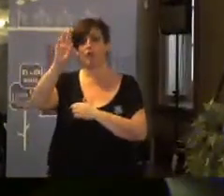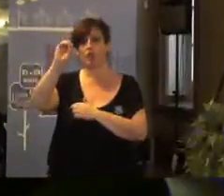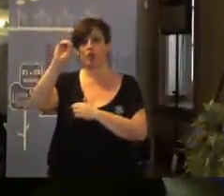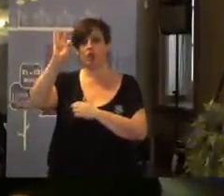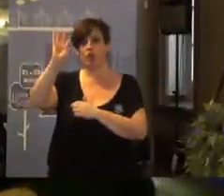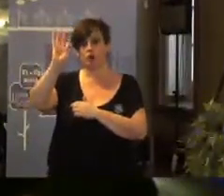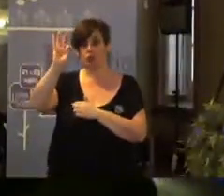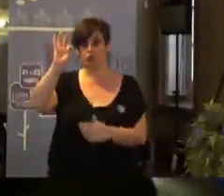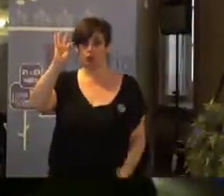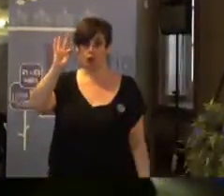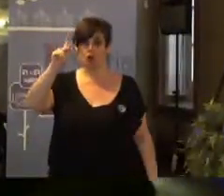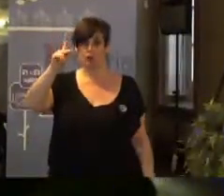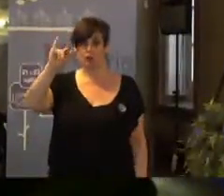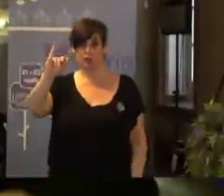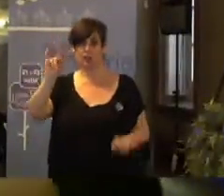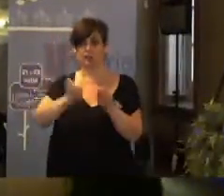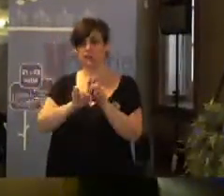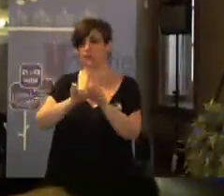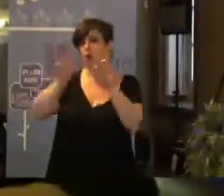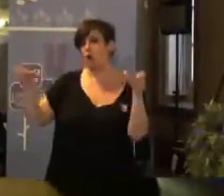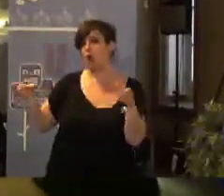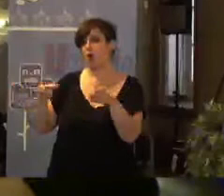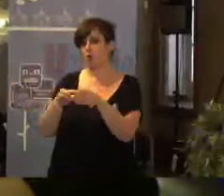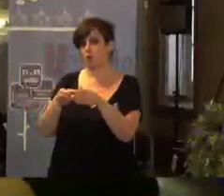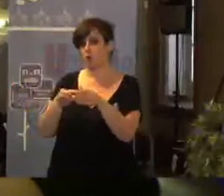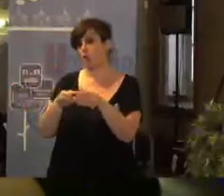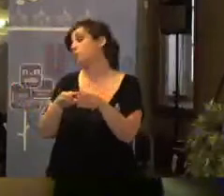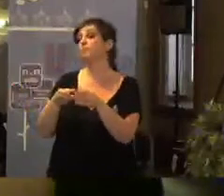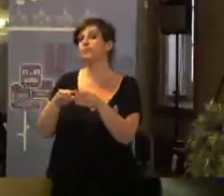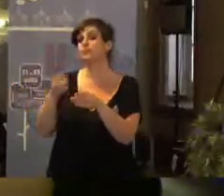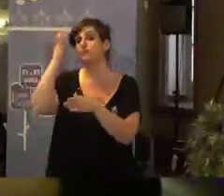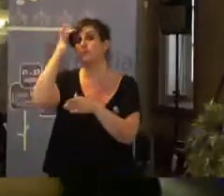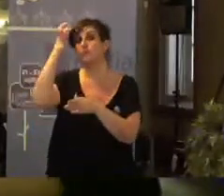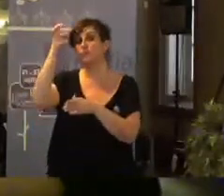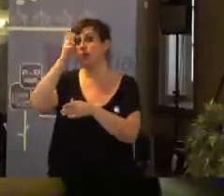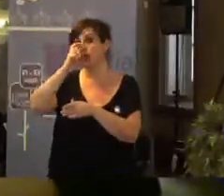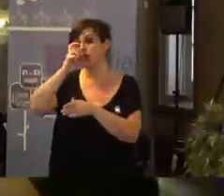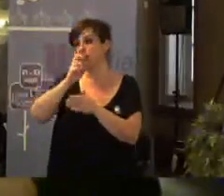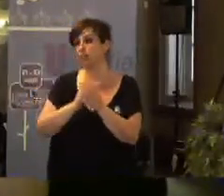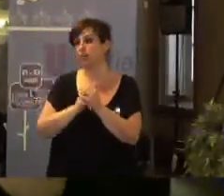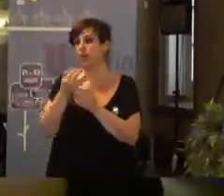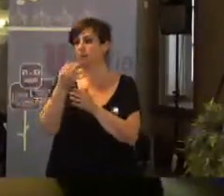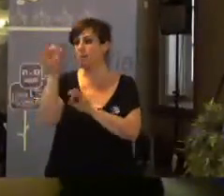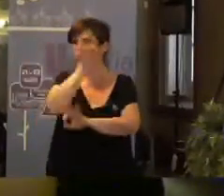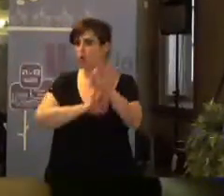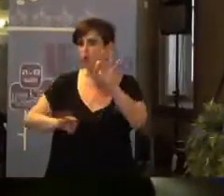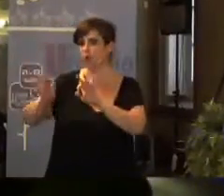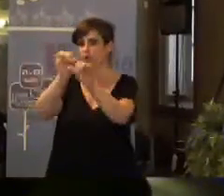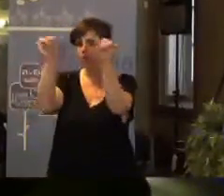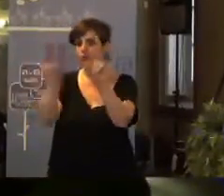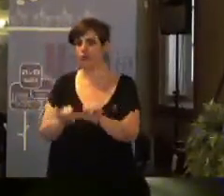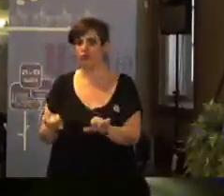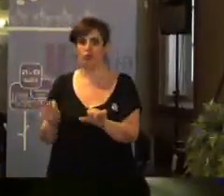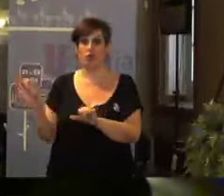conhecemos dos partidos da Quarta Internacional, com visões sobre a organização e sobre a forma